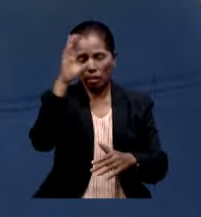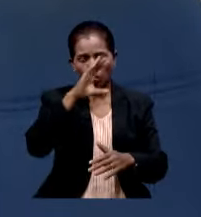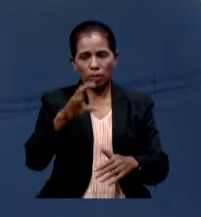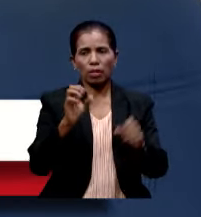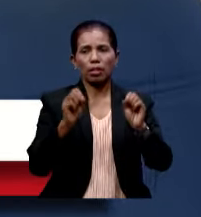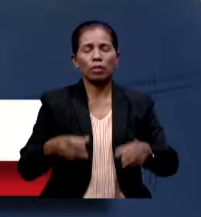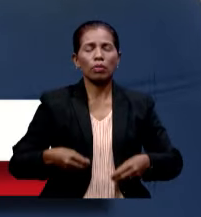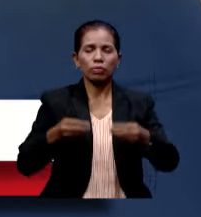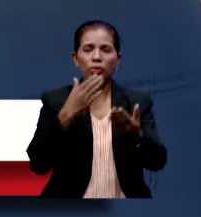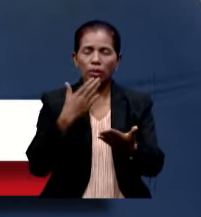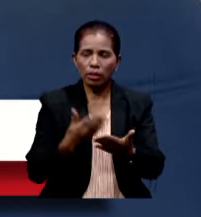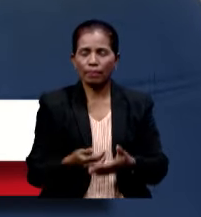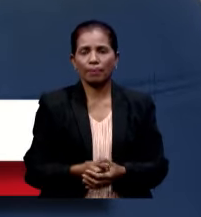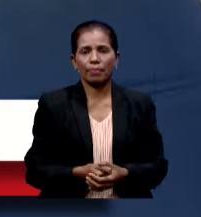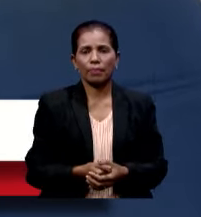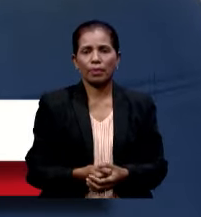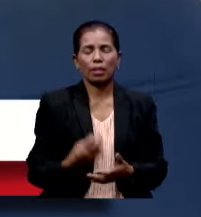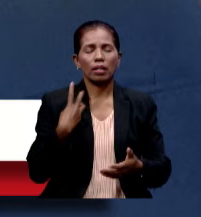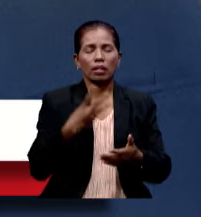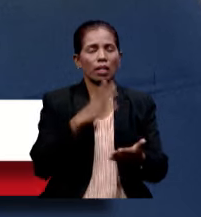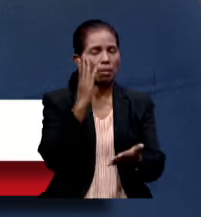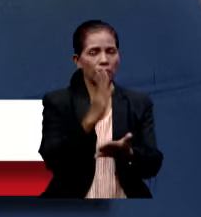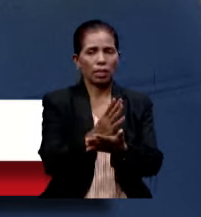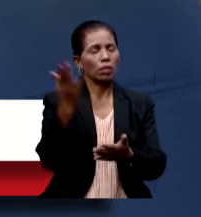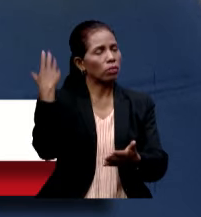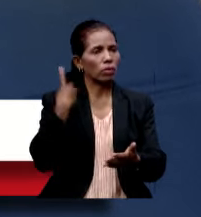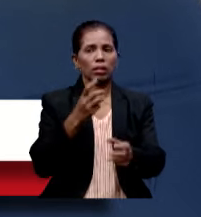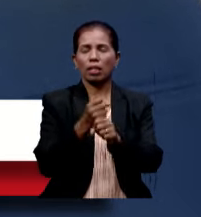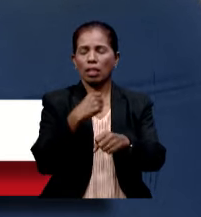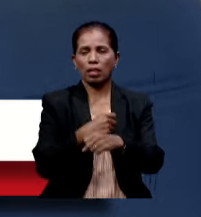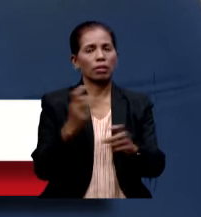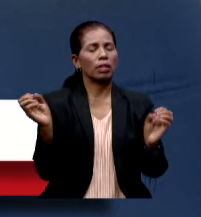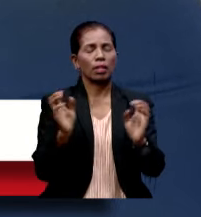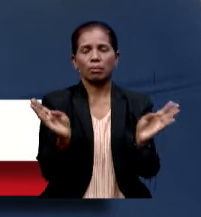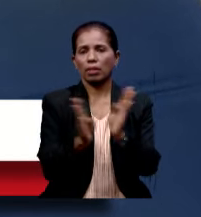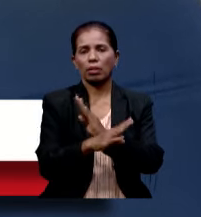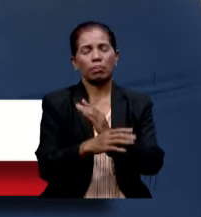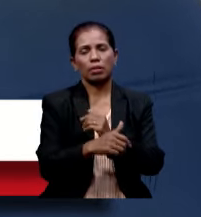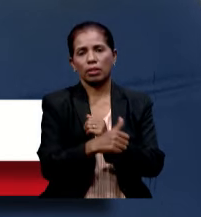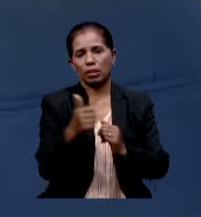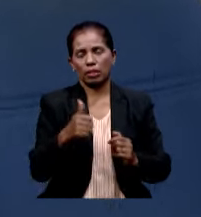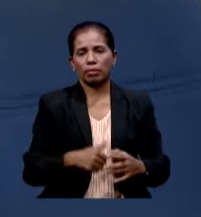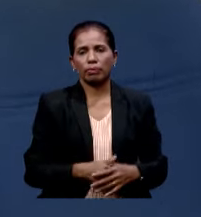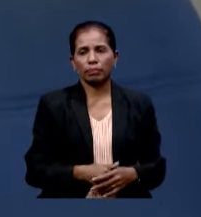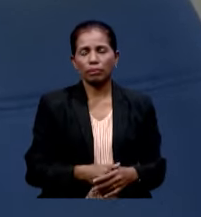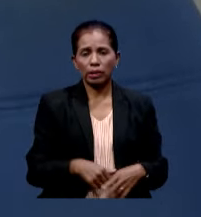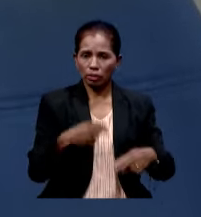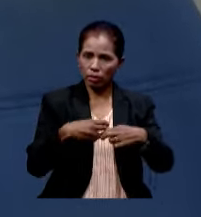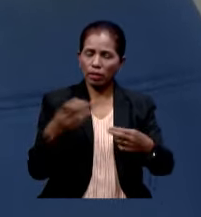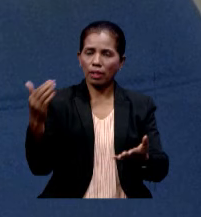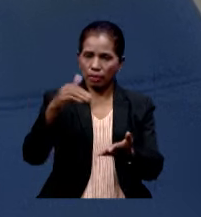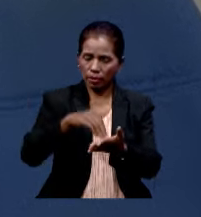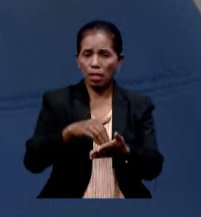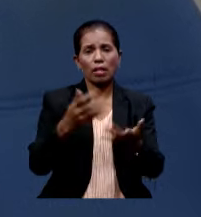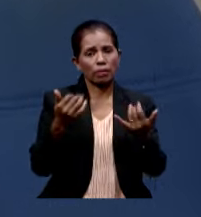ita for solução. Solução ira be suspende ulo kit halutiano la sai batida. Pior liuta.